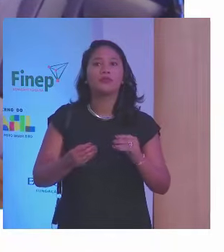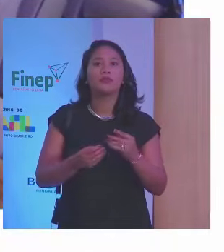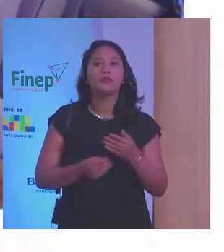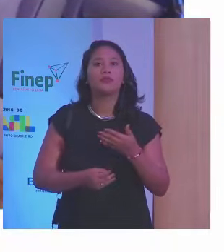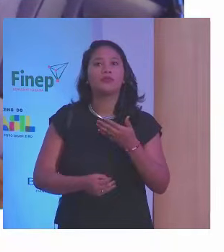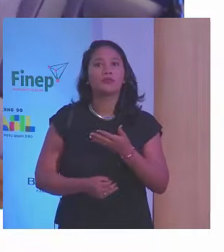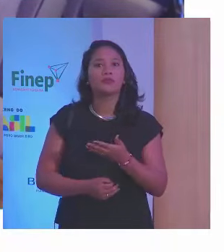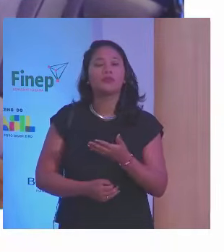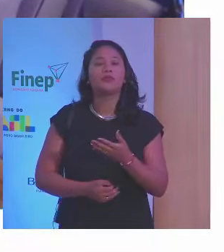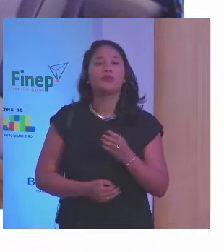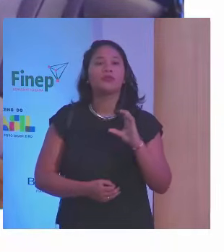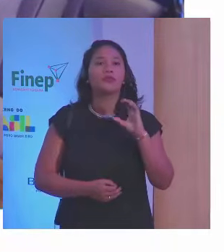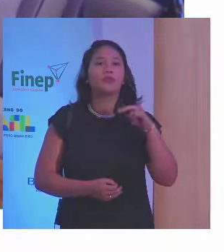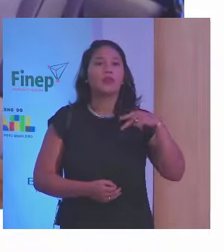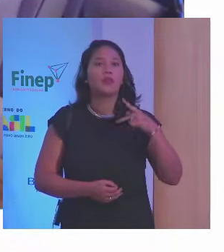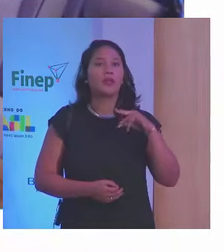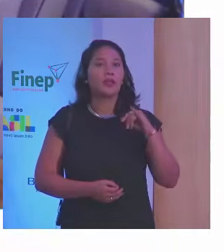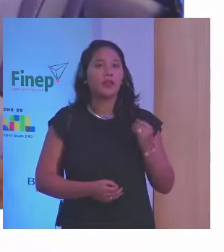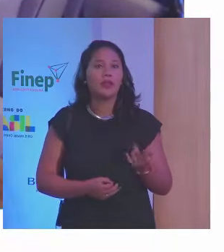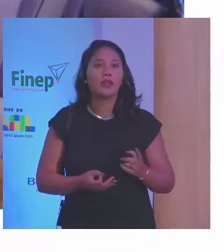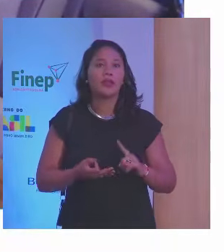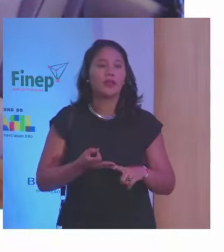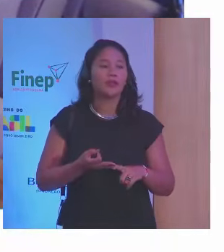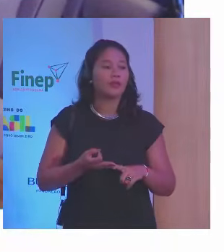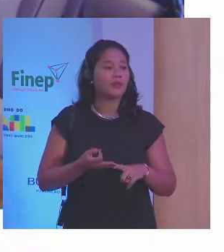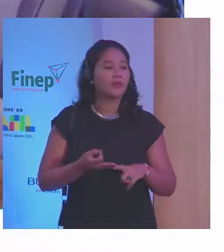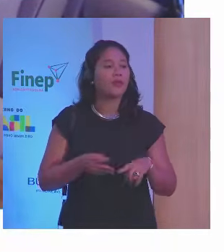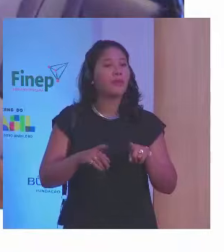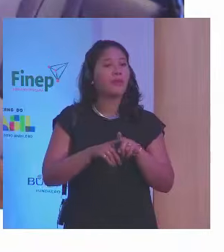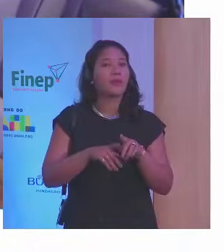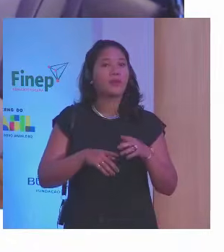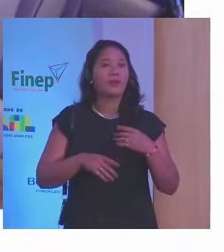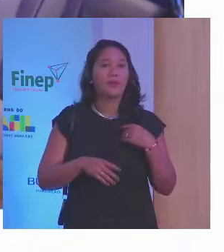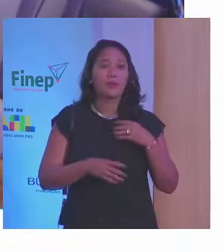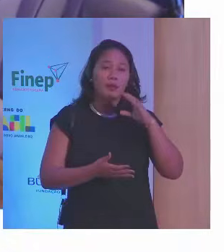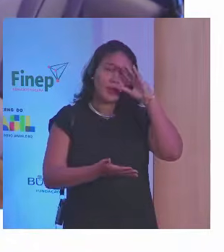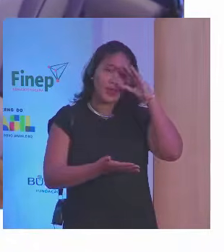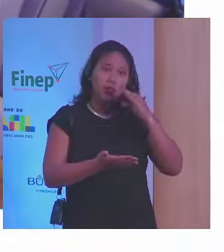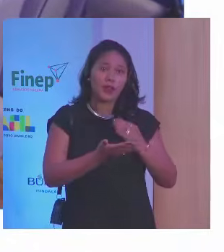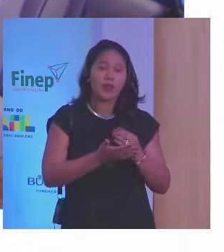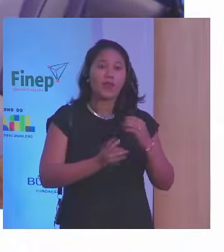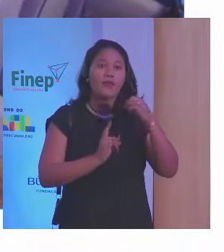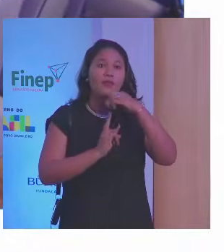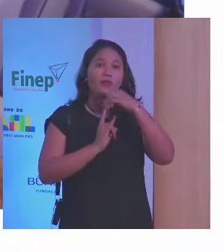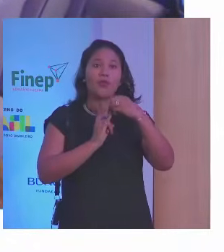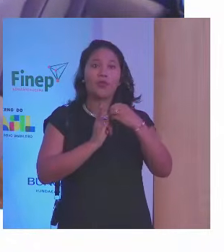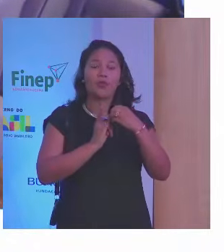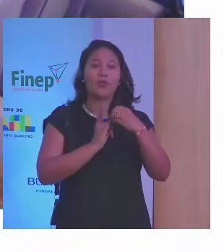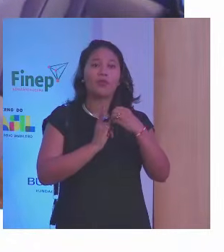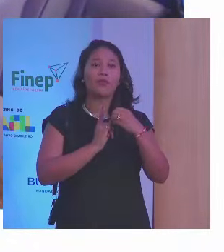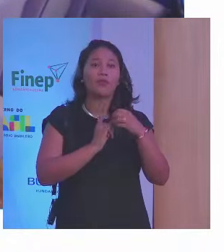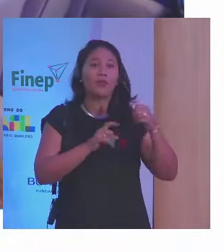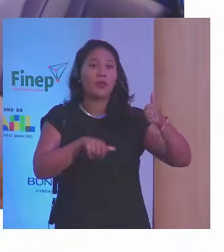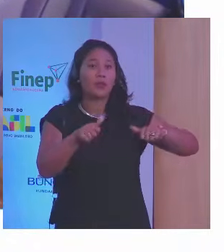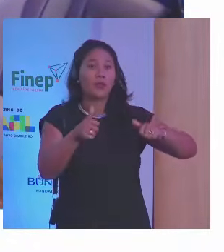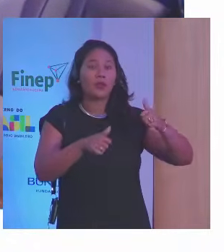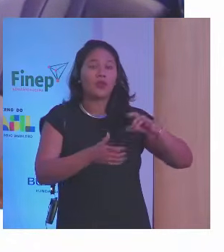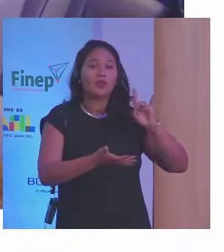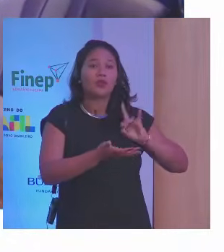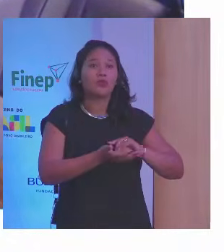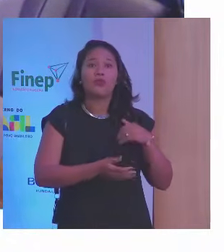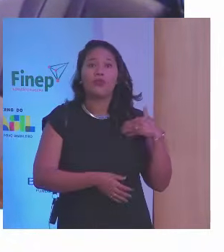o CNPq, a CAPES. Na minha defesa de tese na Fiocruz, a banca original não